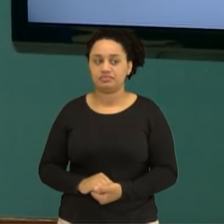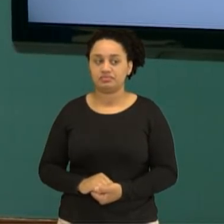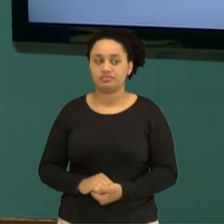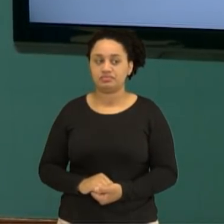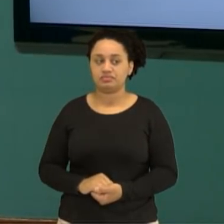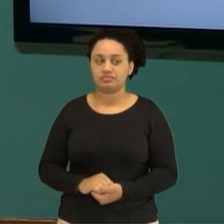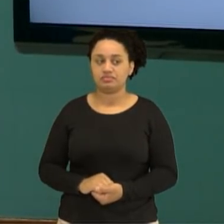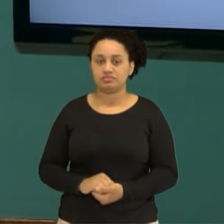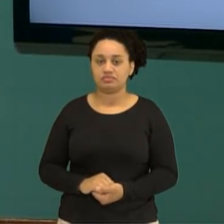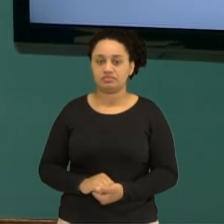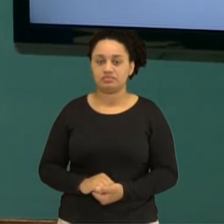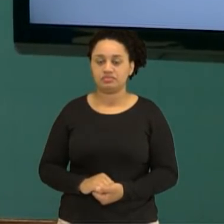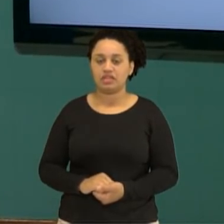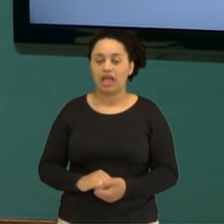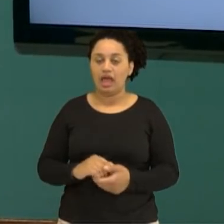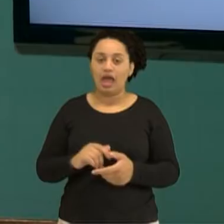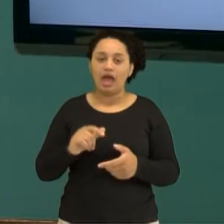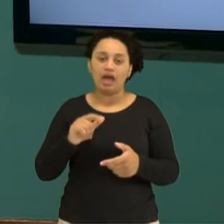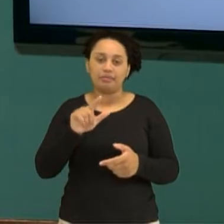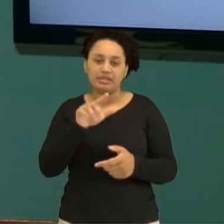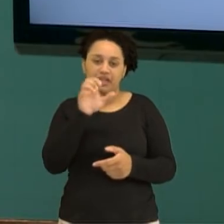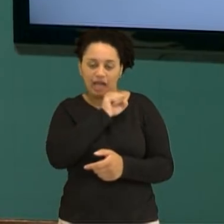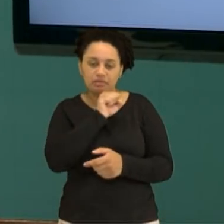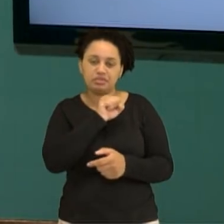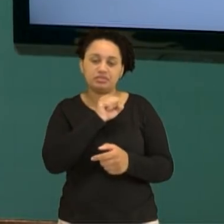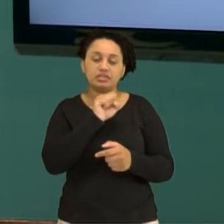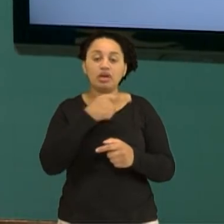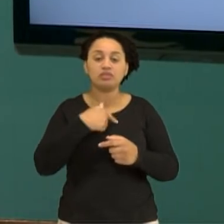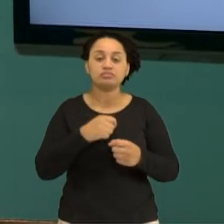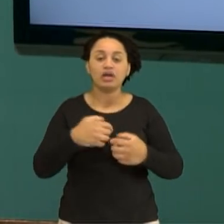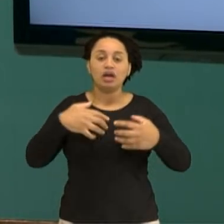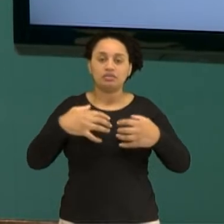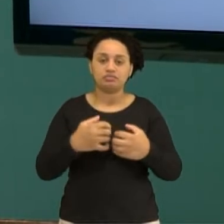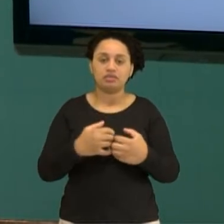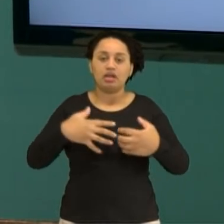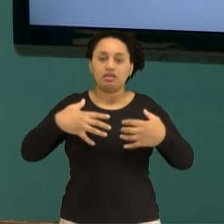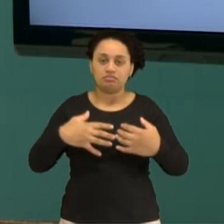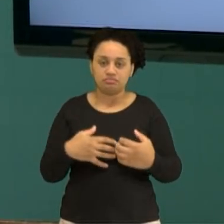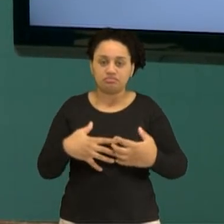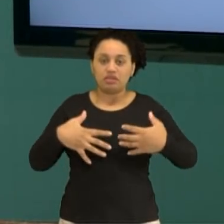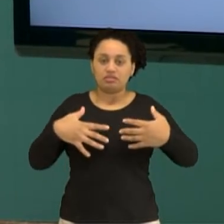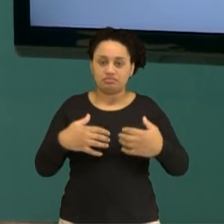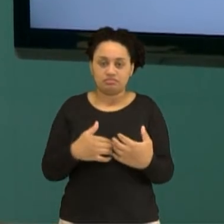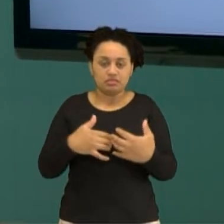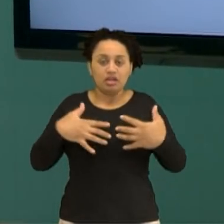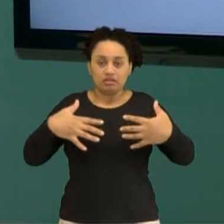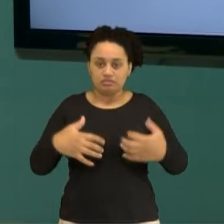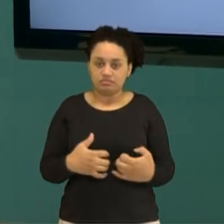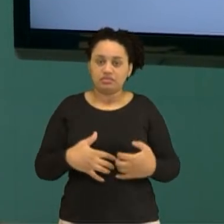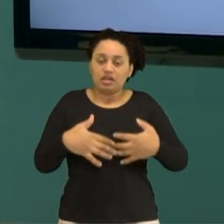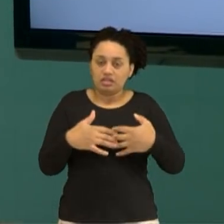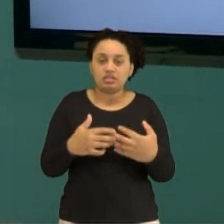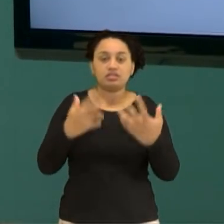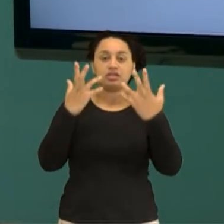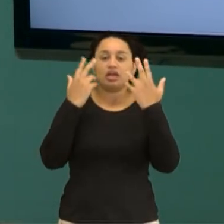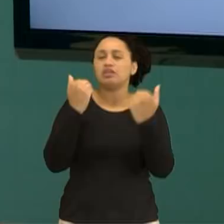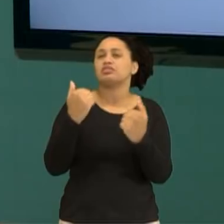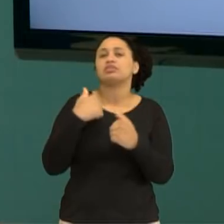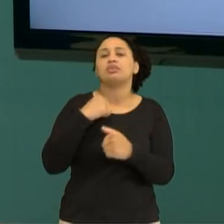e o fluxo respiratório ele é aumentado. É normal uma pessoa ter um fluxo, uma frequência